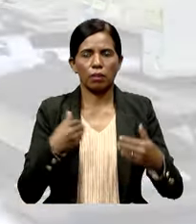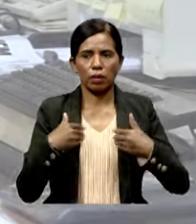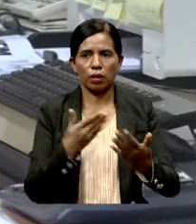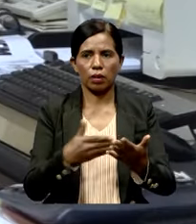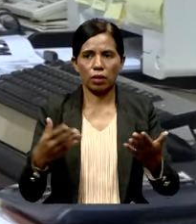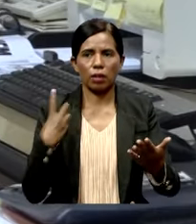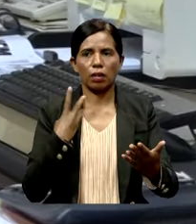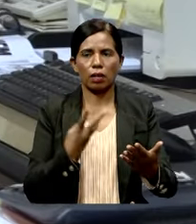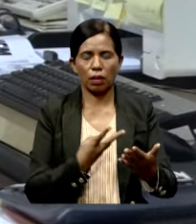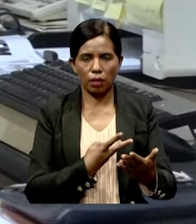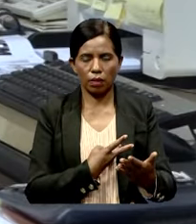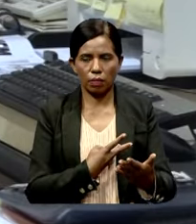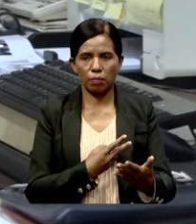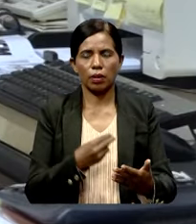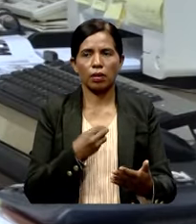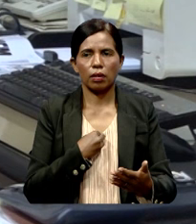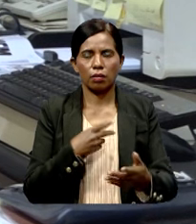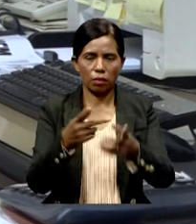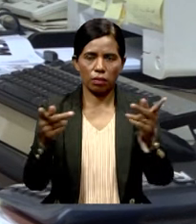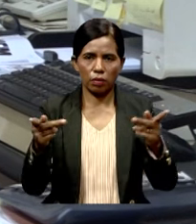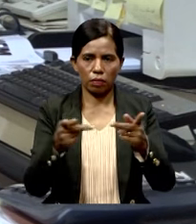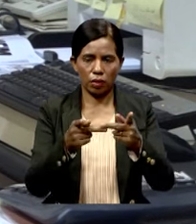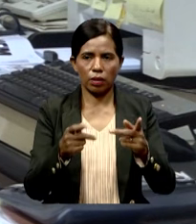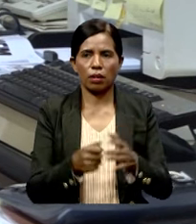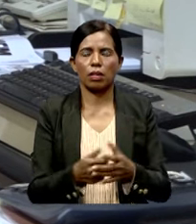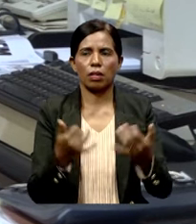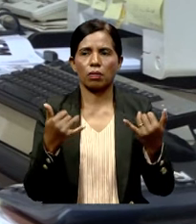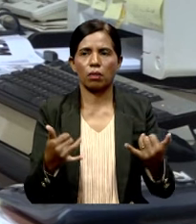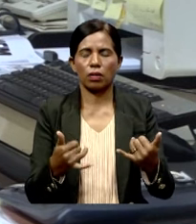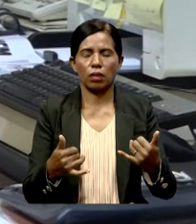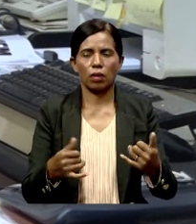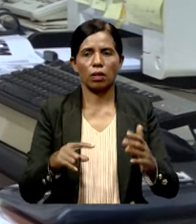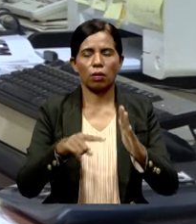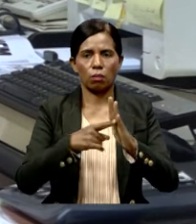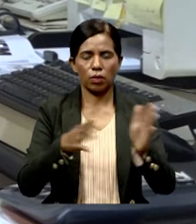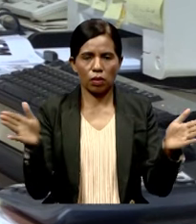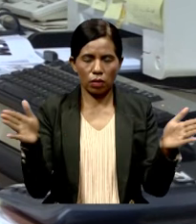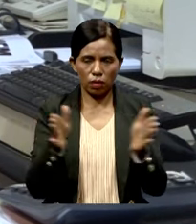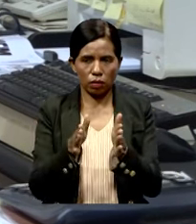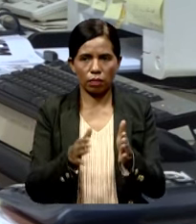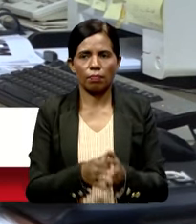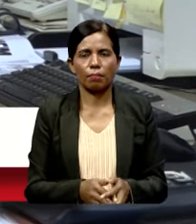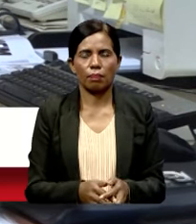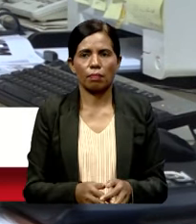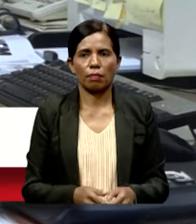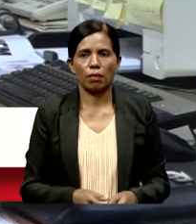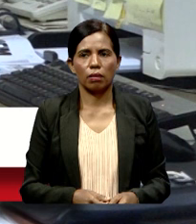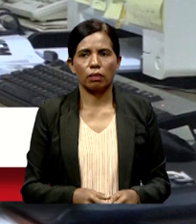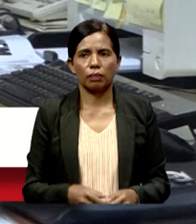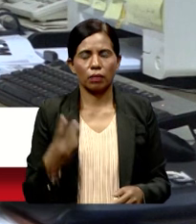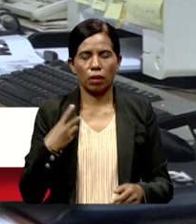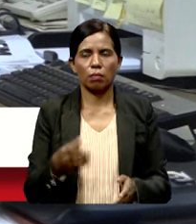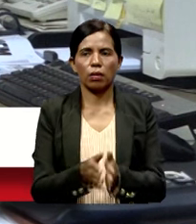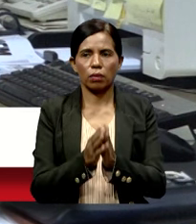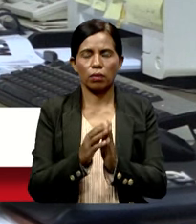que a minha fatin, né? Agora começa a colotona. E Fundedal a me propõe para